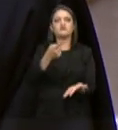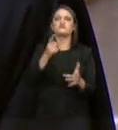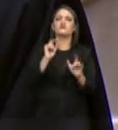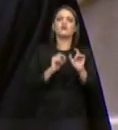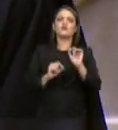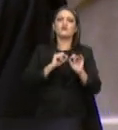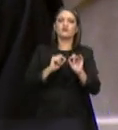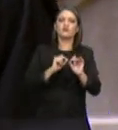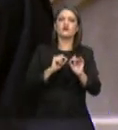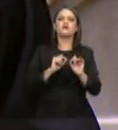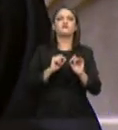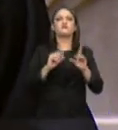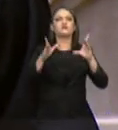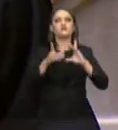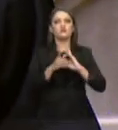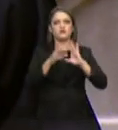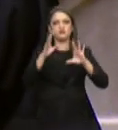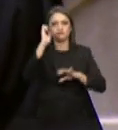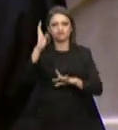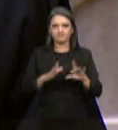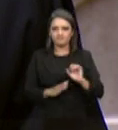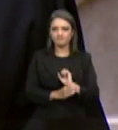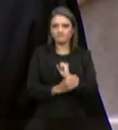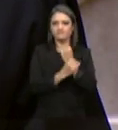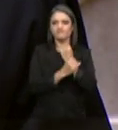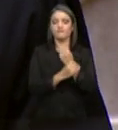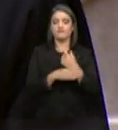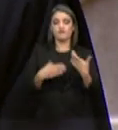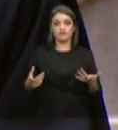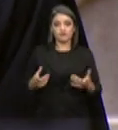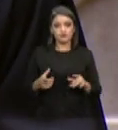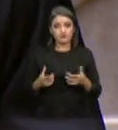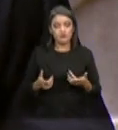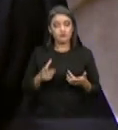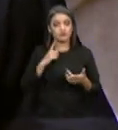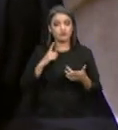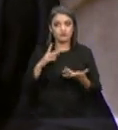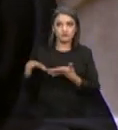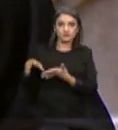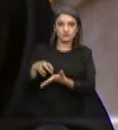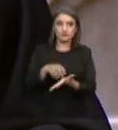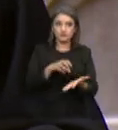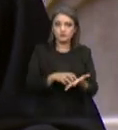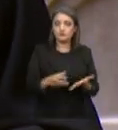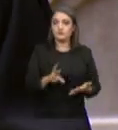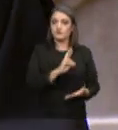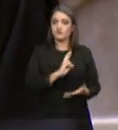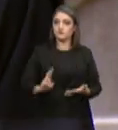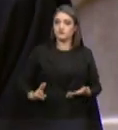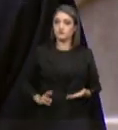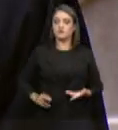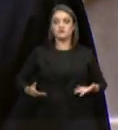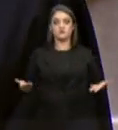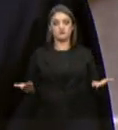com a democracia brasileira e com a firmeza e eu te vejo nossas instituições republicanas hoje